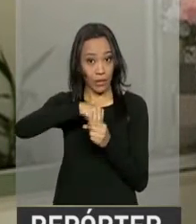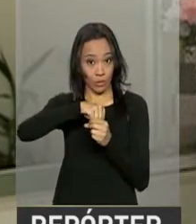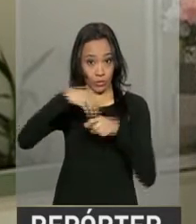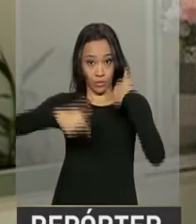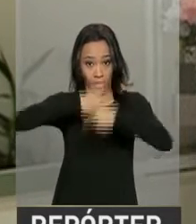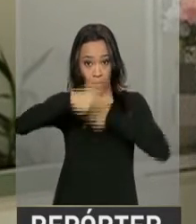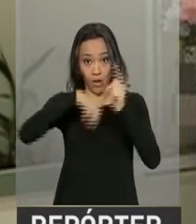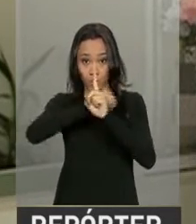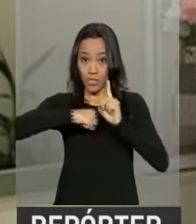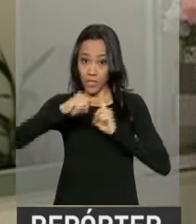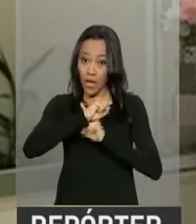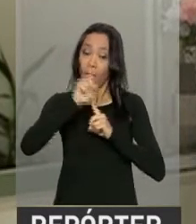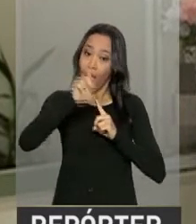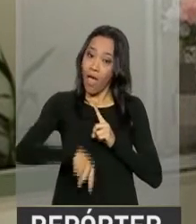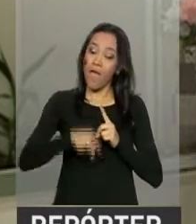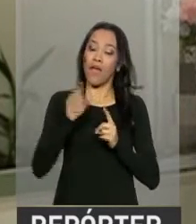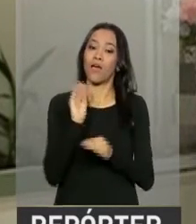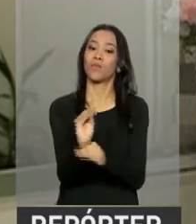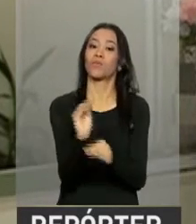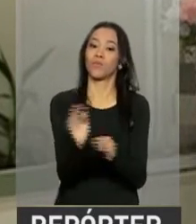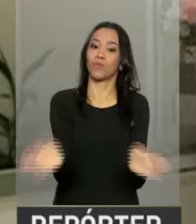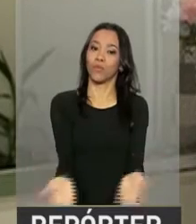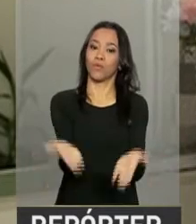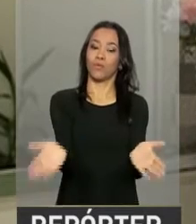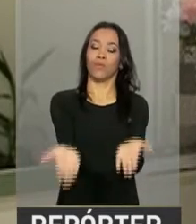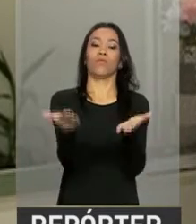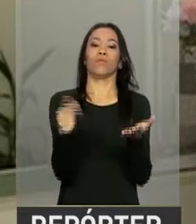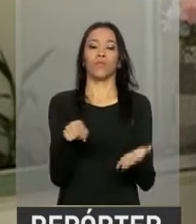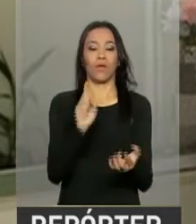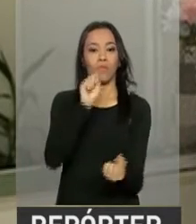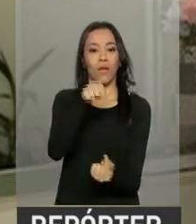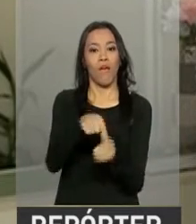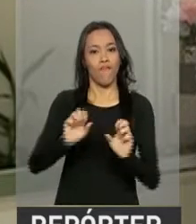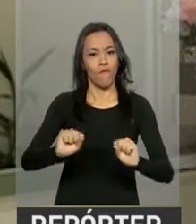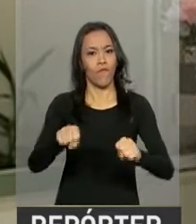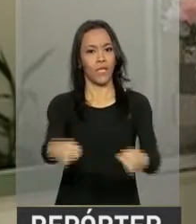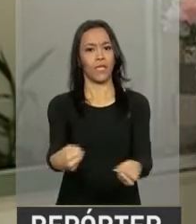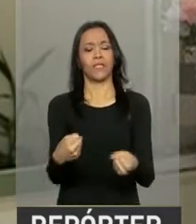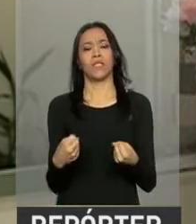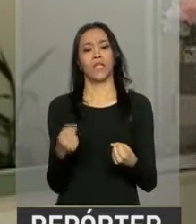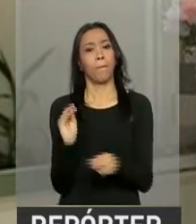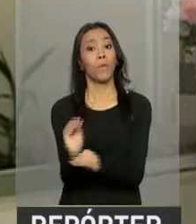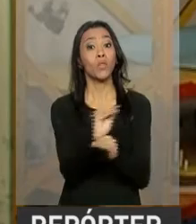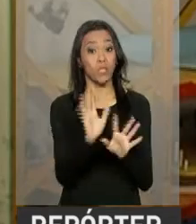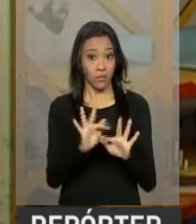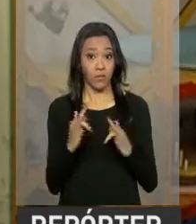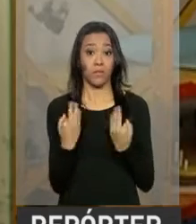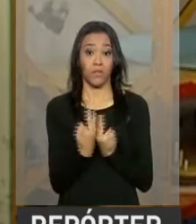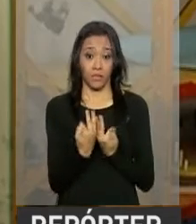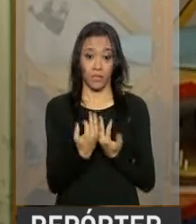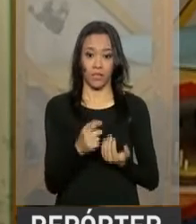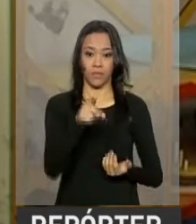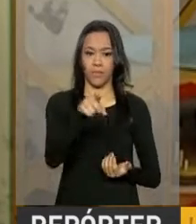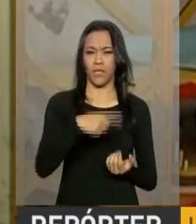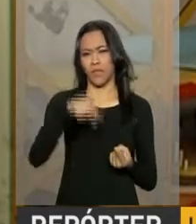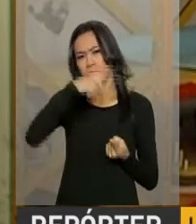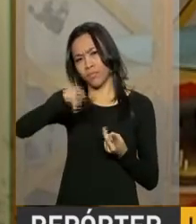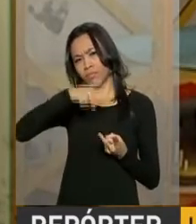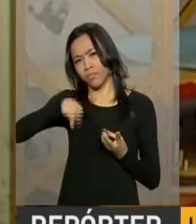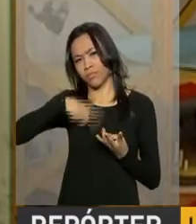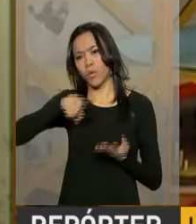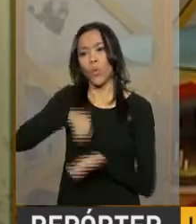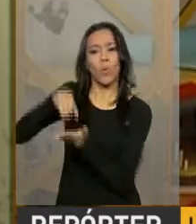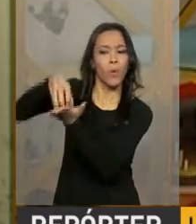trabalha essa questão preventiva então de fortalecer a a função de proteger a família e diversos centros que oferecem